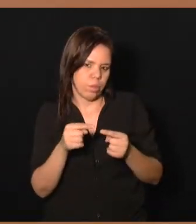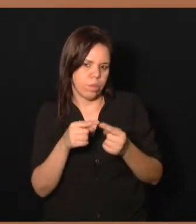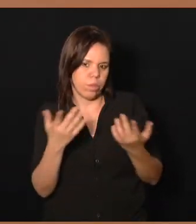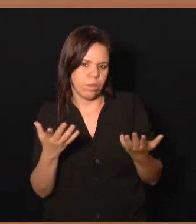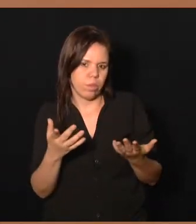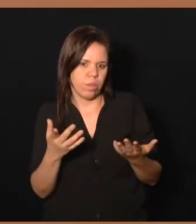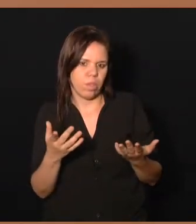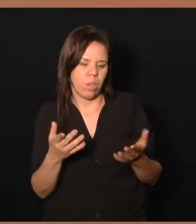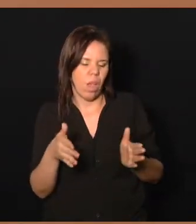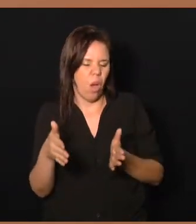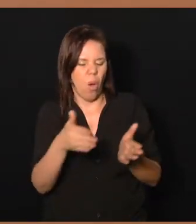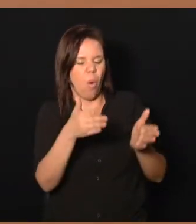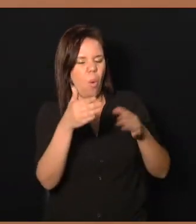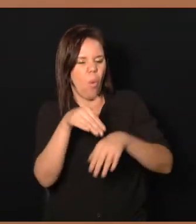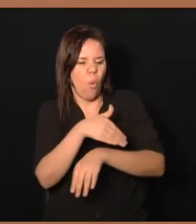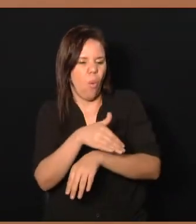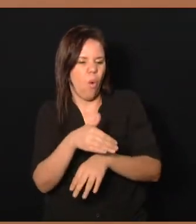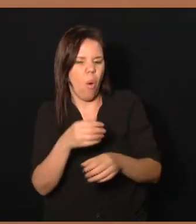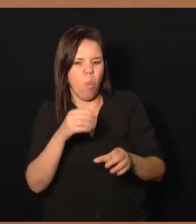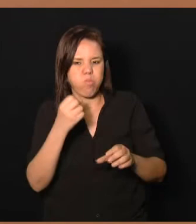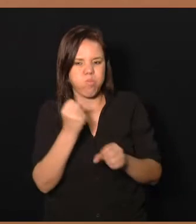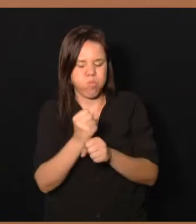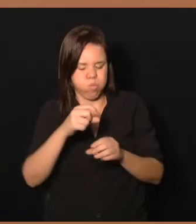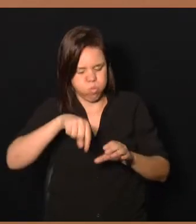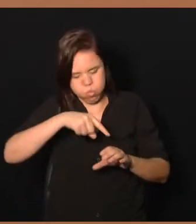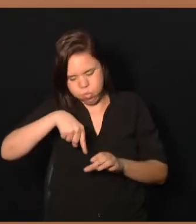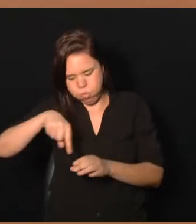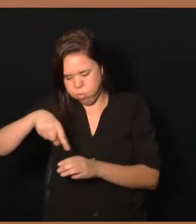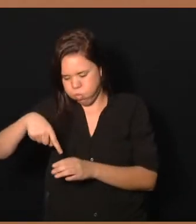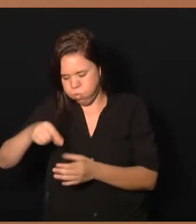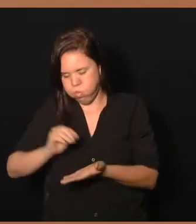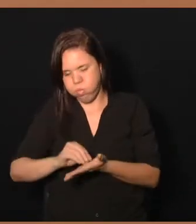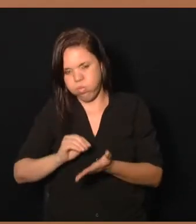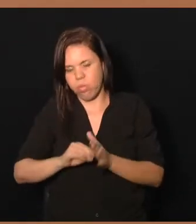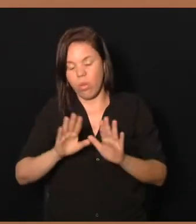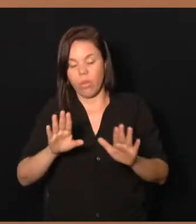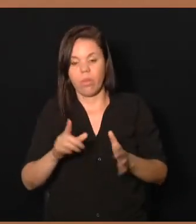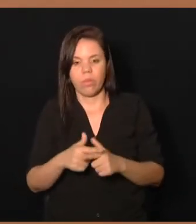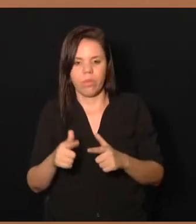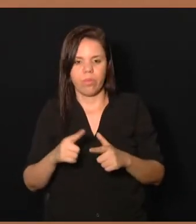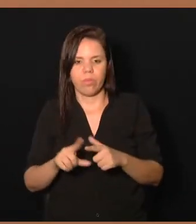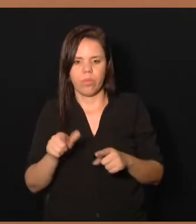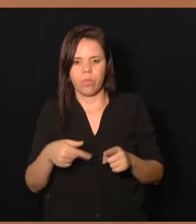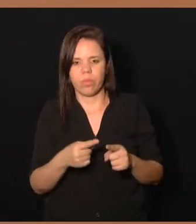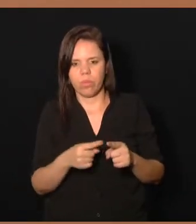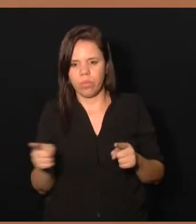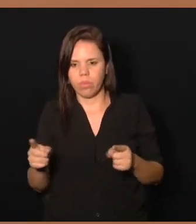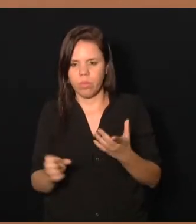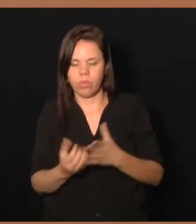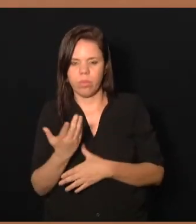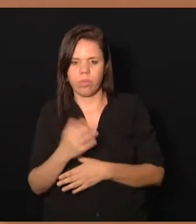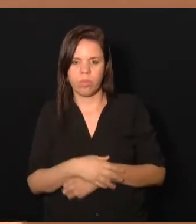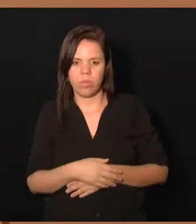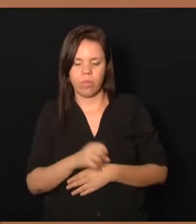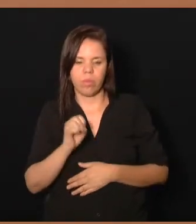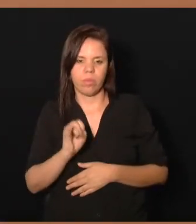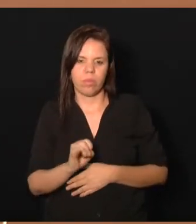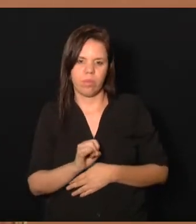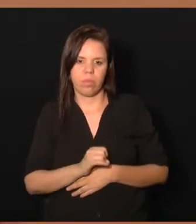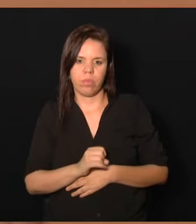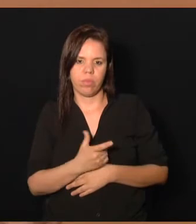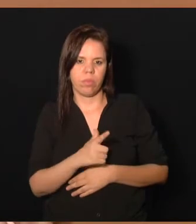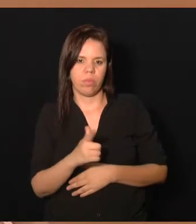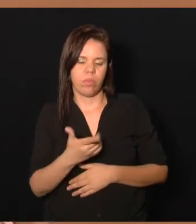todas esburacadas e com esse problema que houve aí. Então, e tem um tempo para isso acontecer, senão a